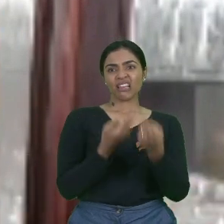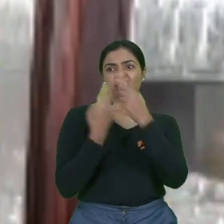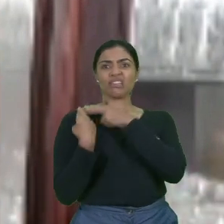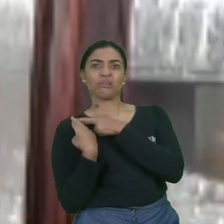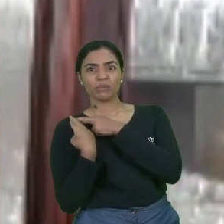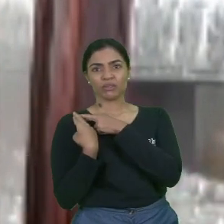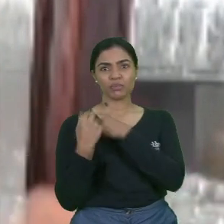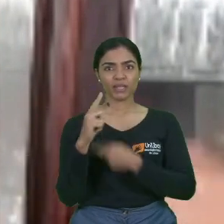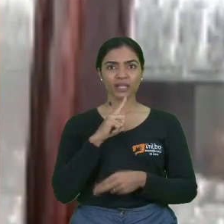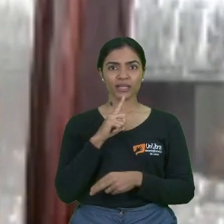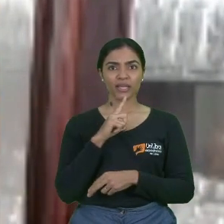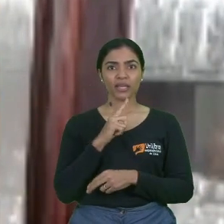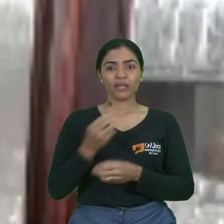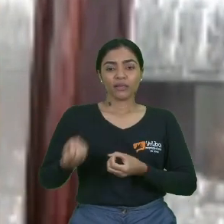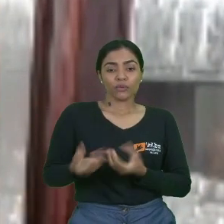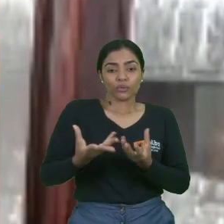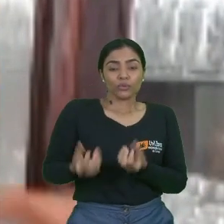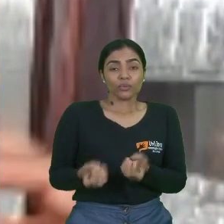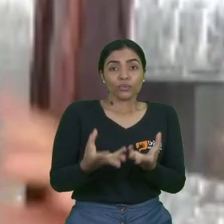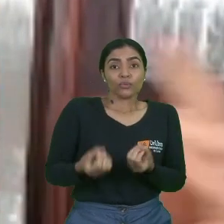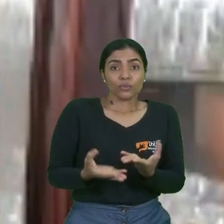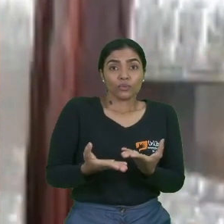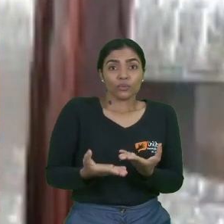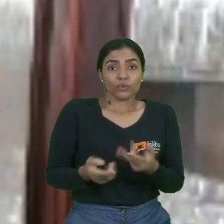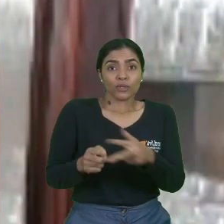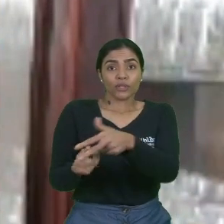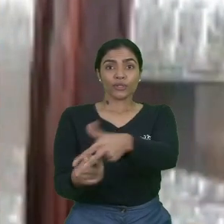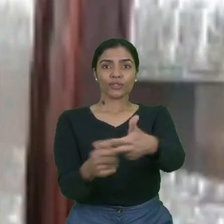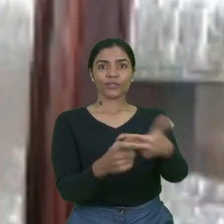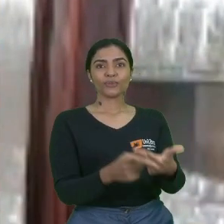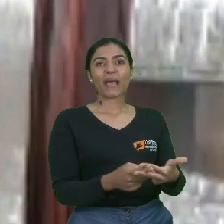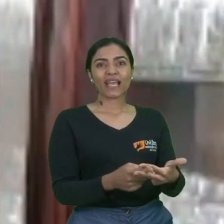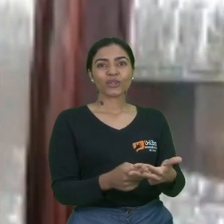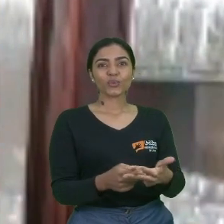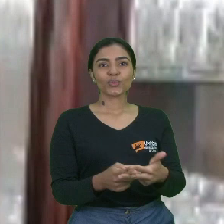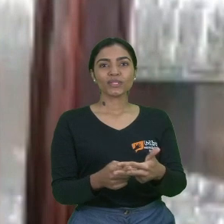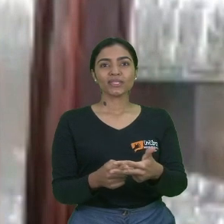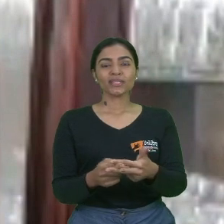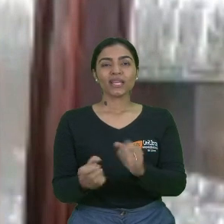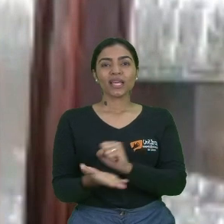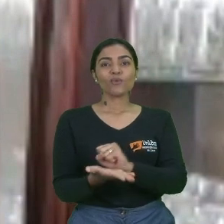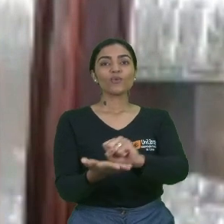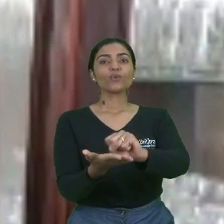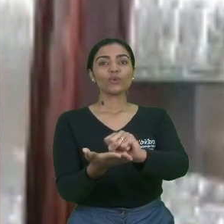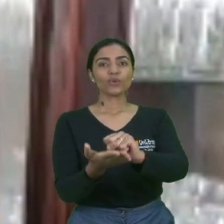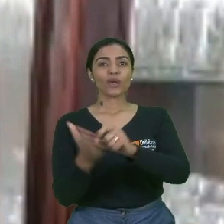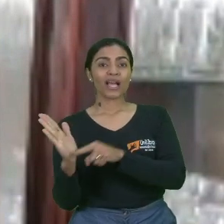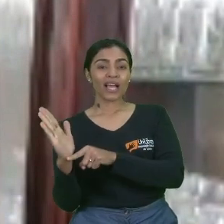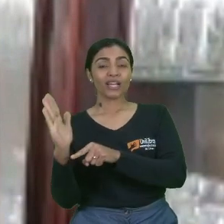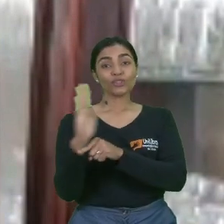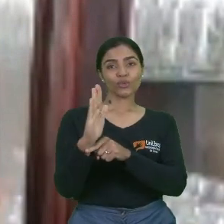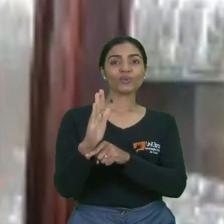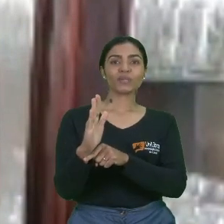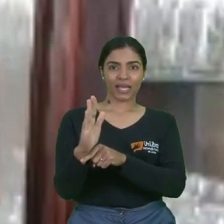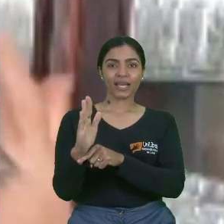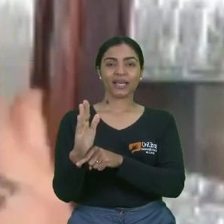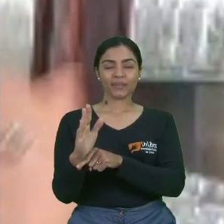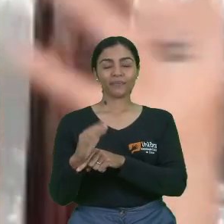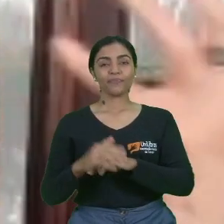os instrumentos você curso ajudar ao aluno a veia não Professor formador